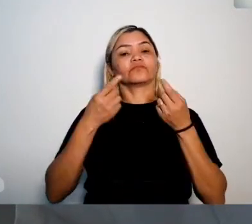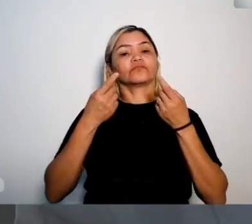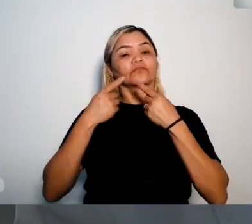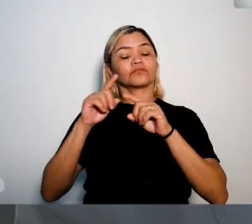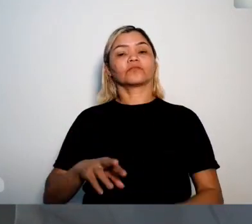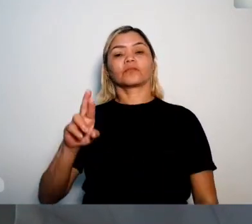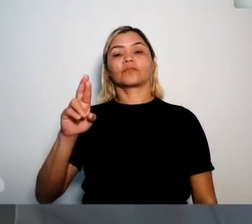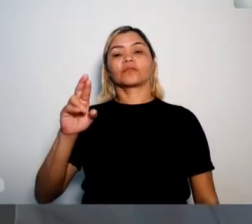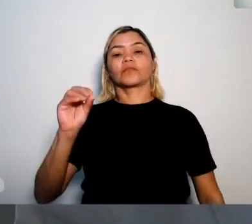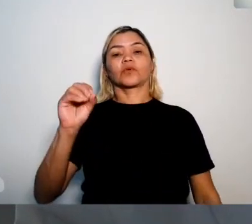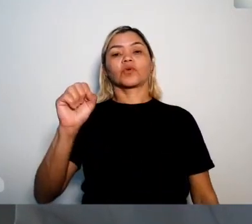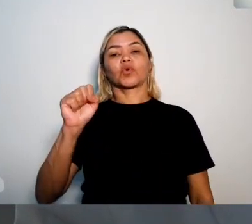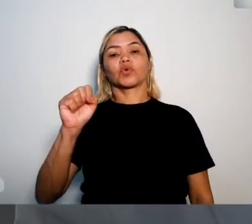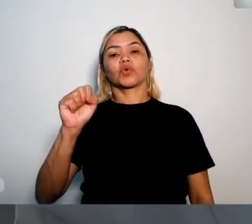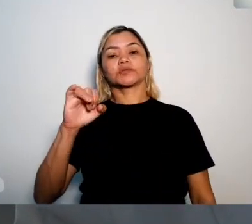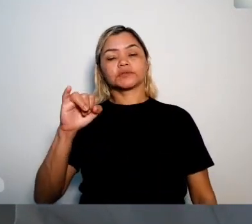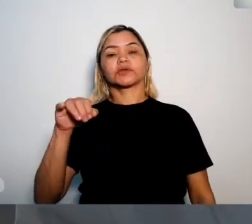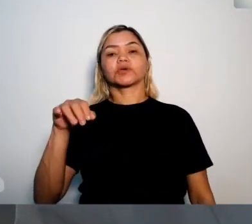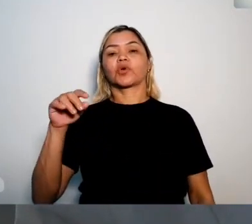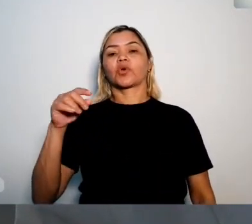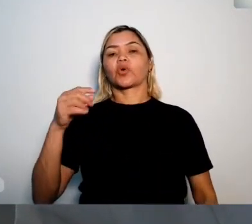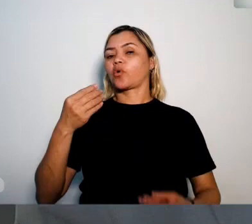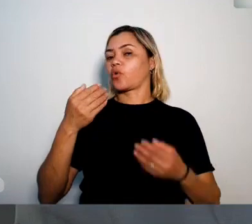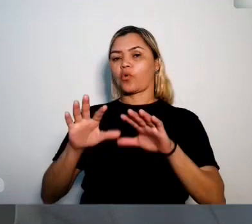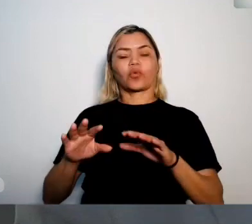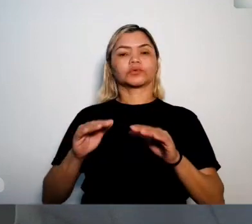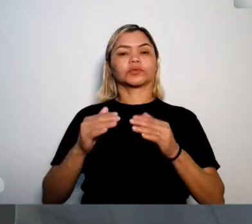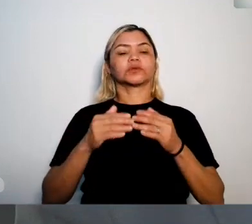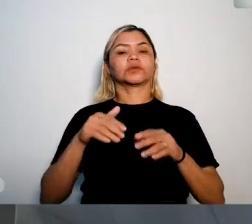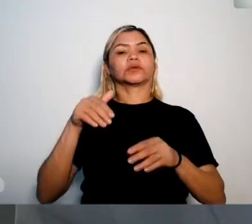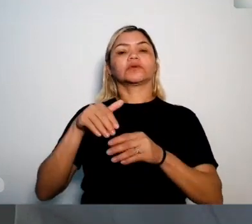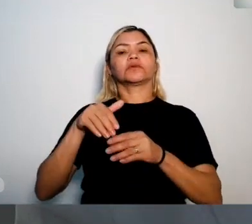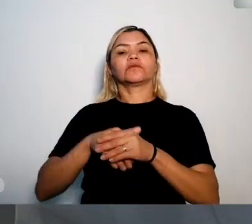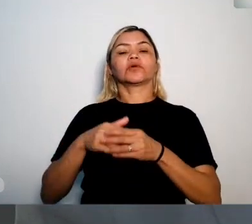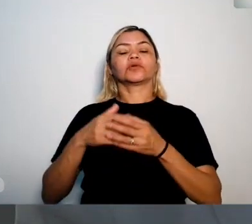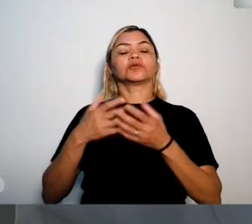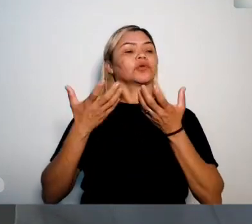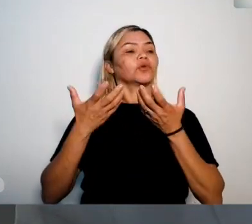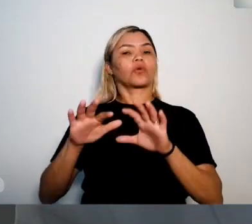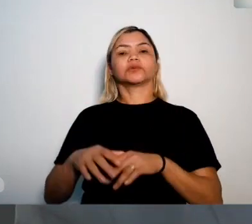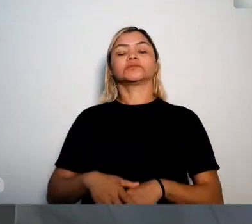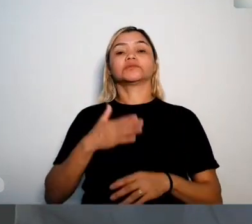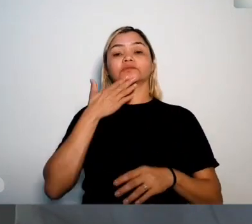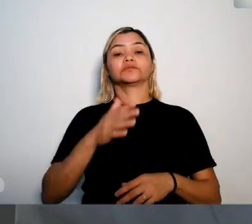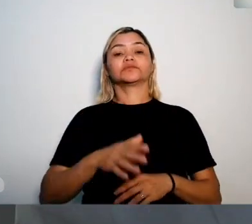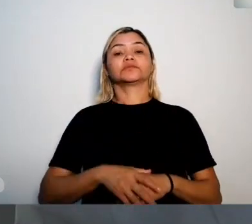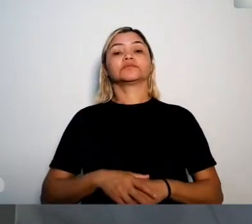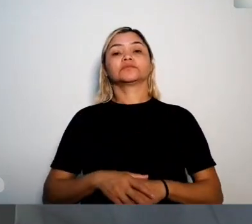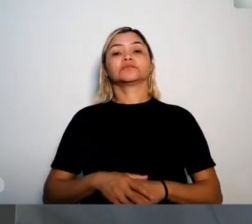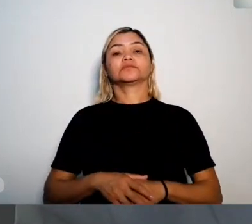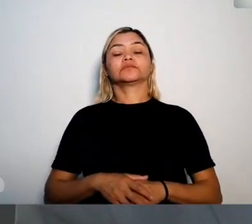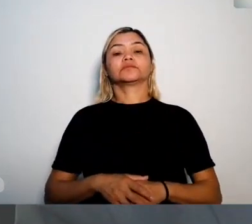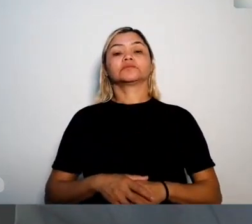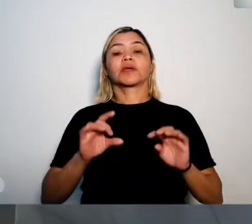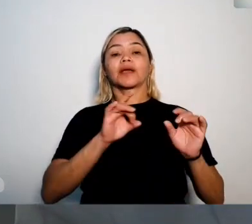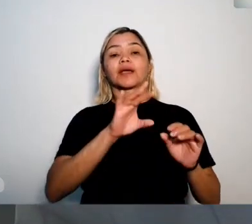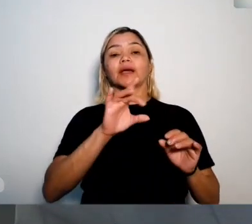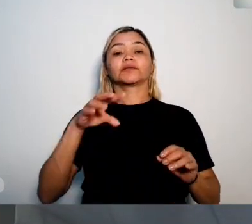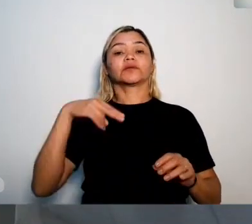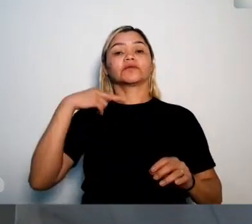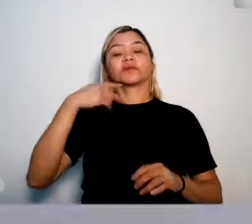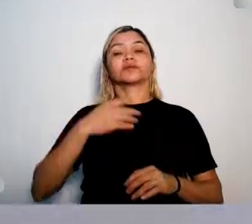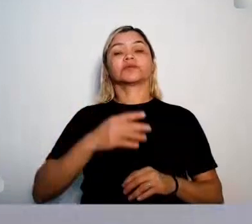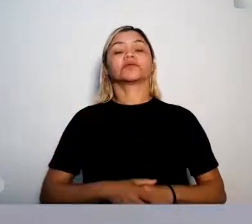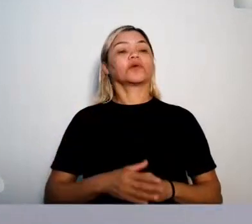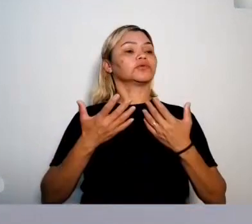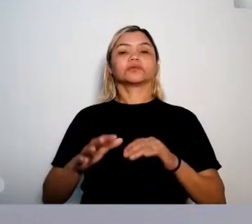contra. Solicito a vereadora Alessandra, que vote contra. Solicito... O senhor tem que falar pela bancada só, vereador. O senhor não